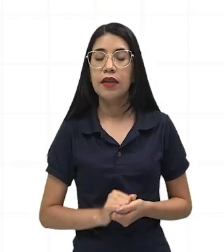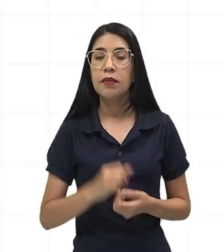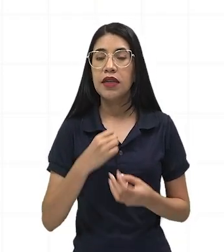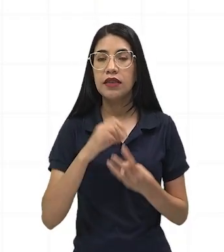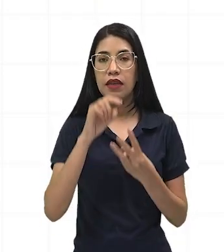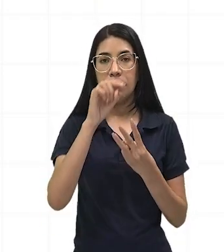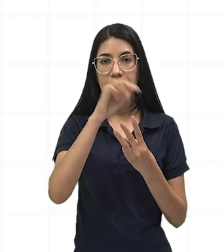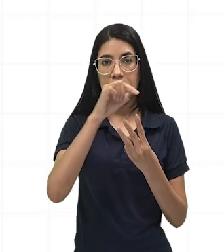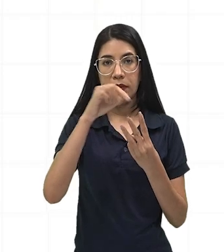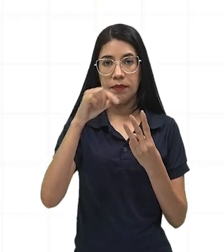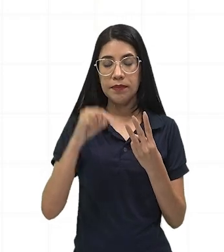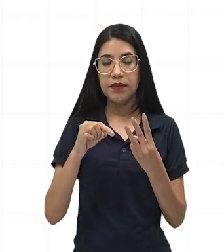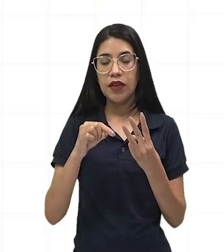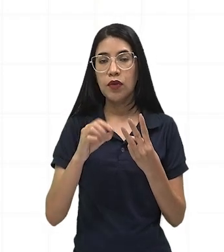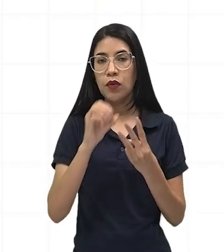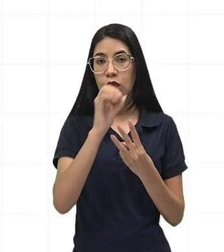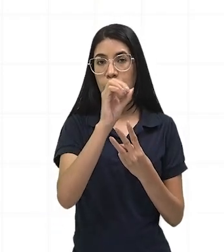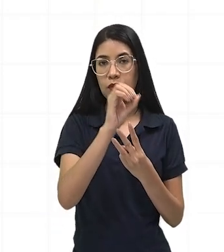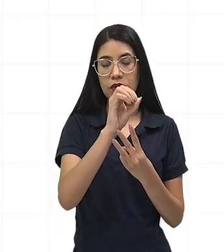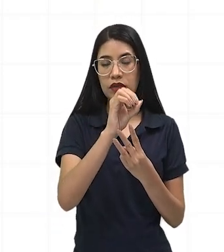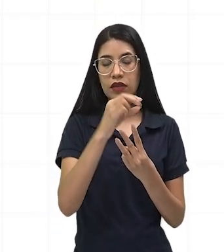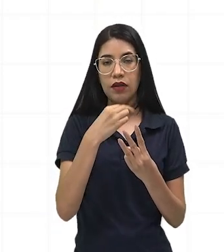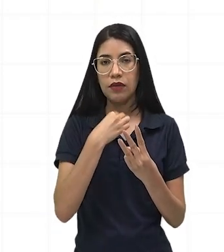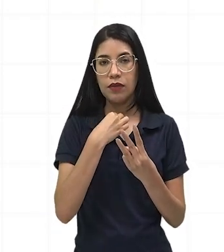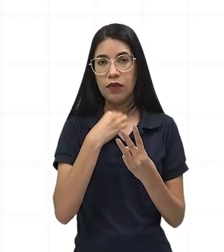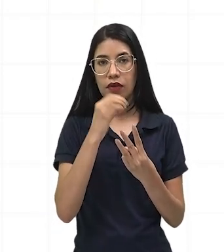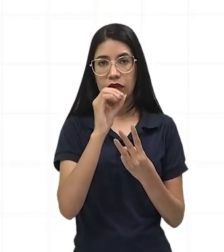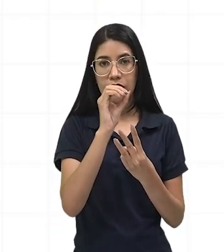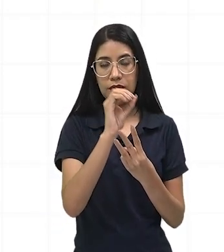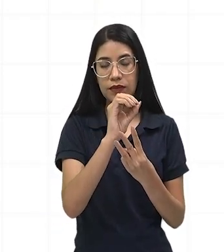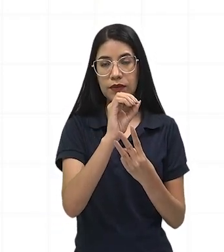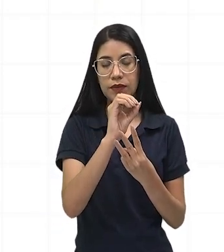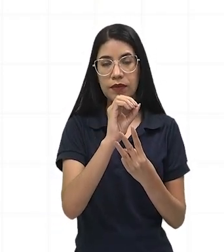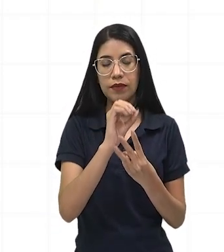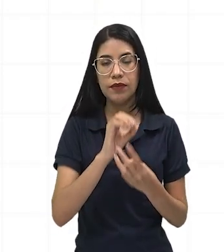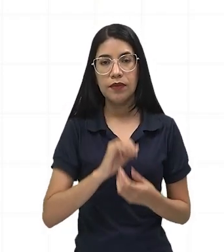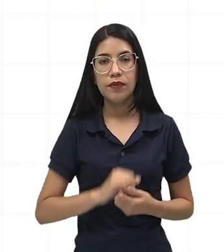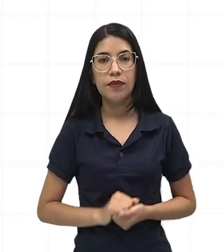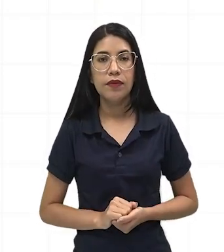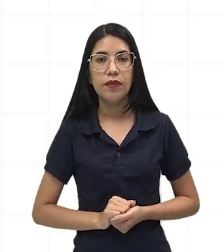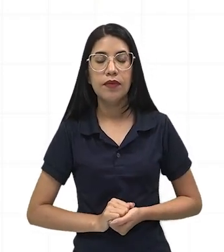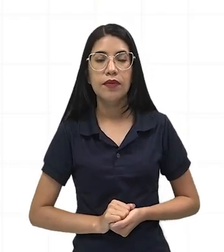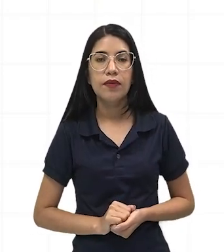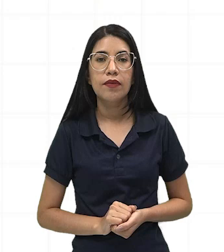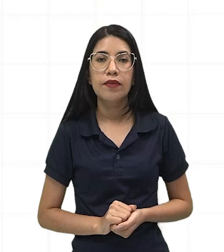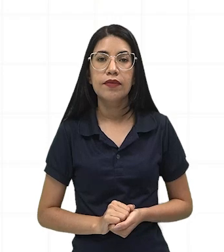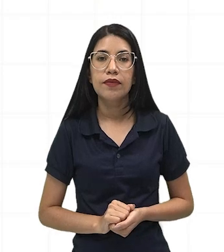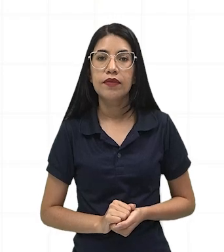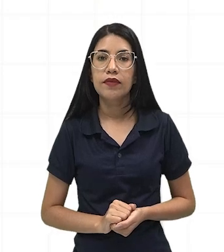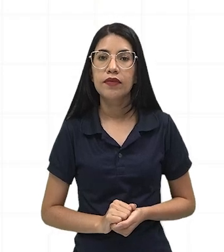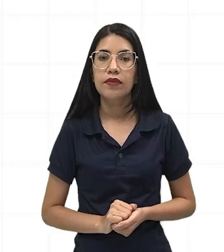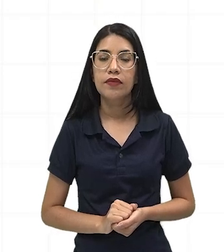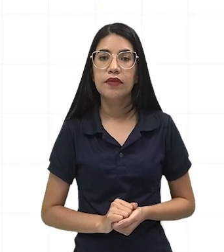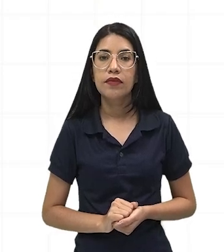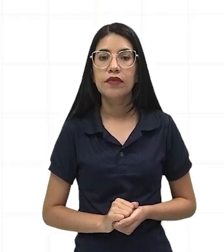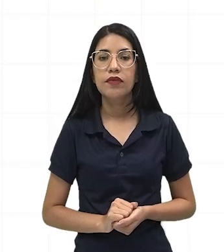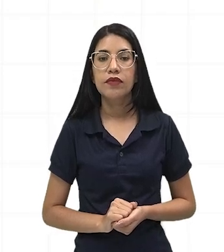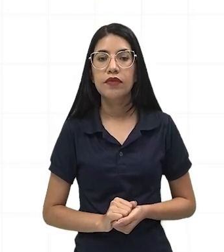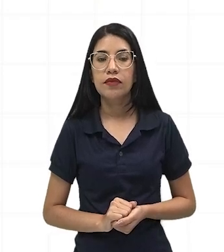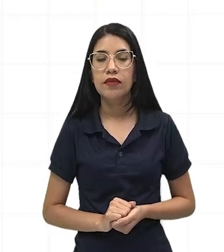3 algarismos, o 0 não pode ocupar, o algarismo 0 não pode aparecer na primeira posição. Portanto, eu